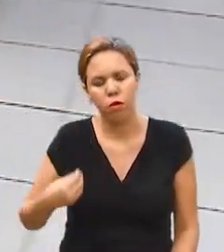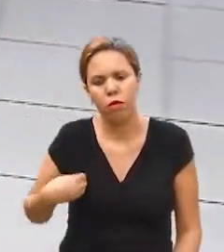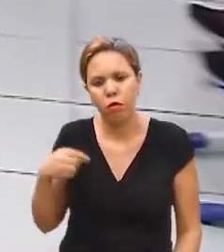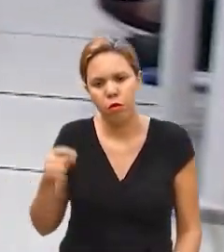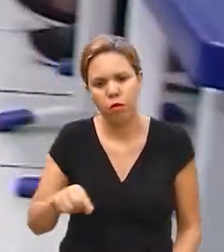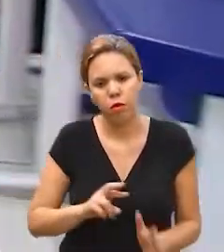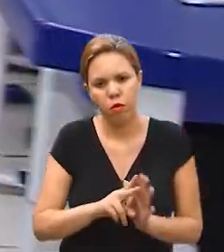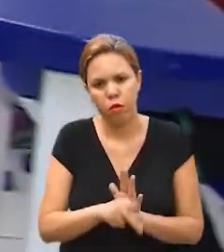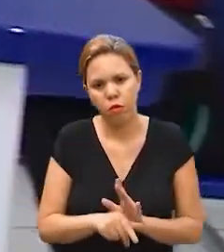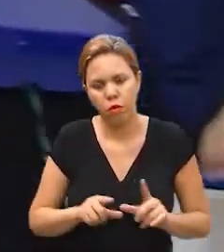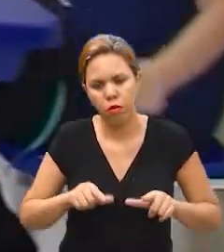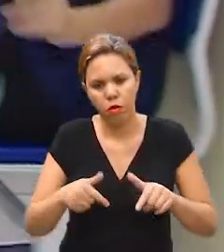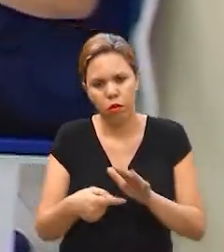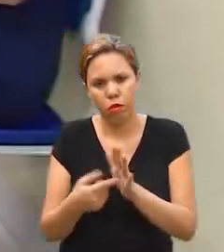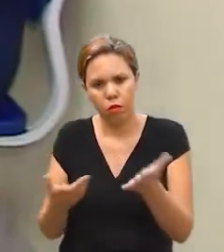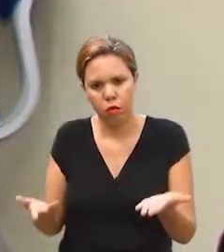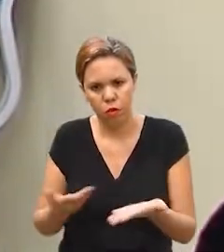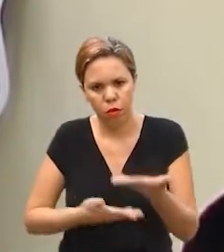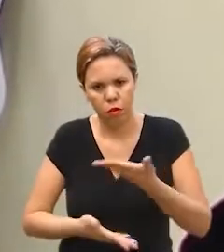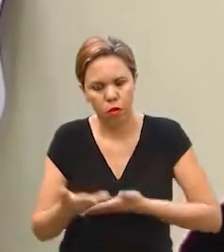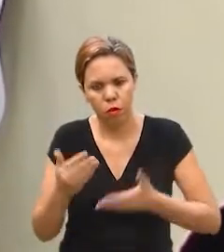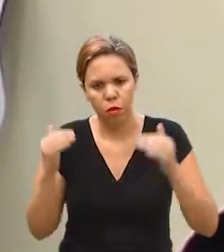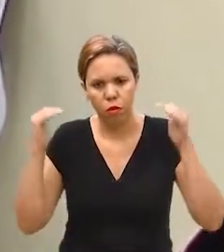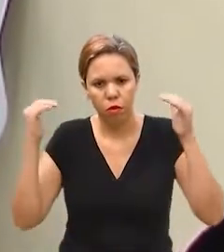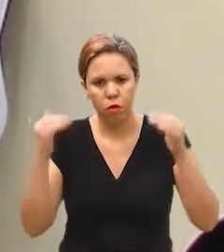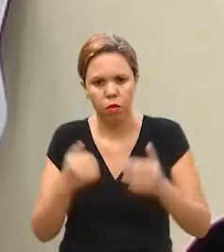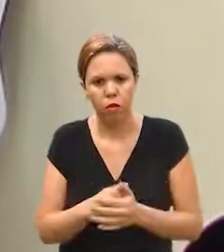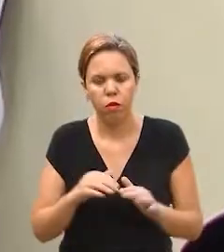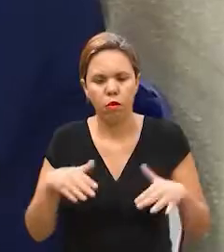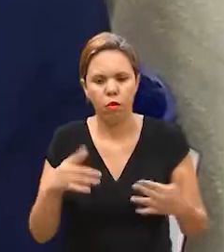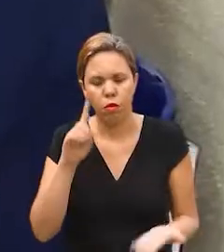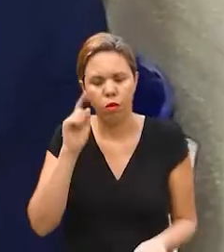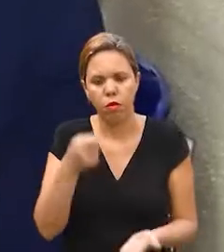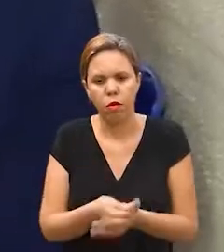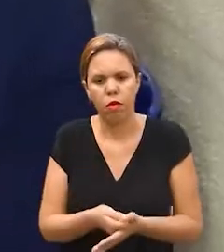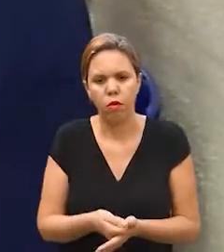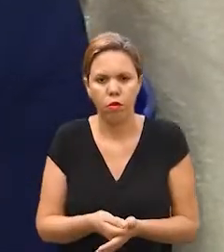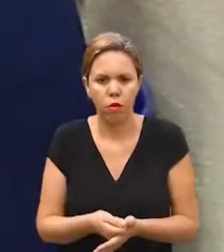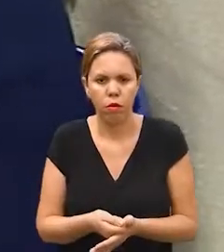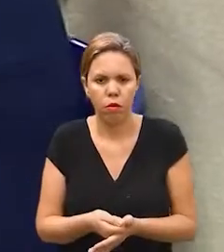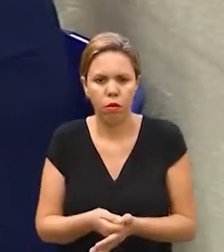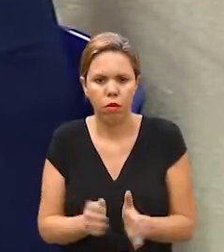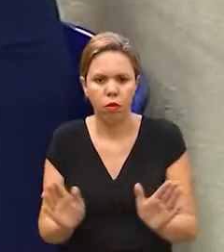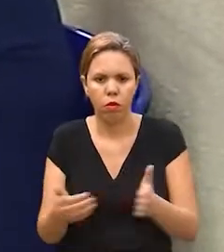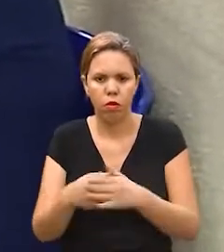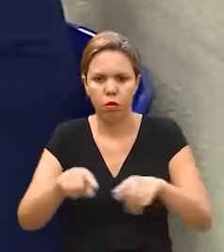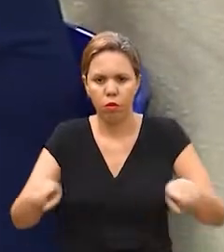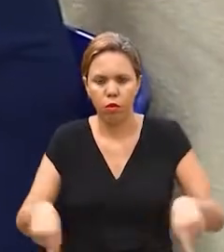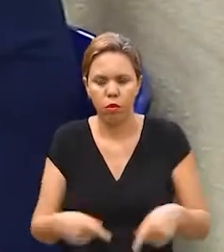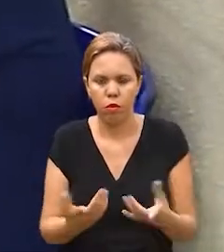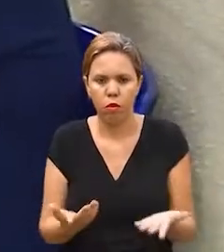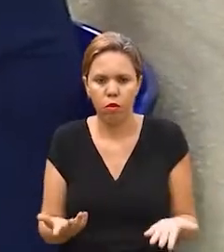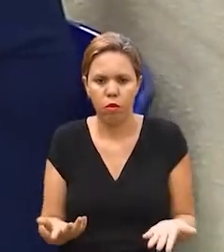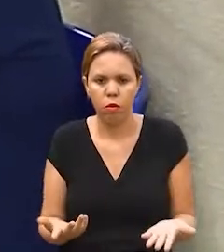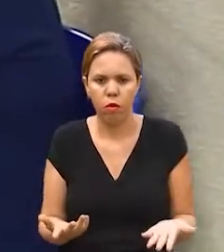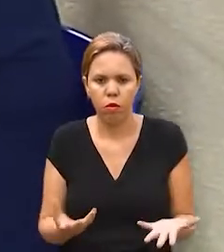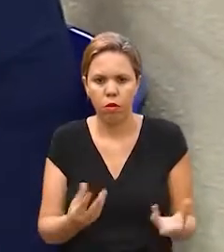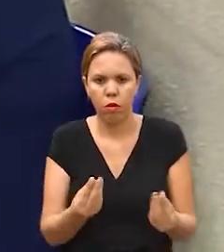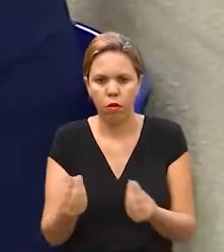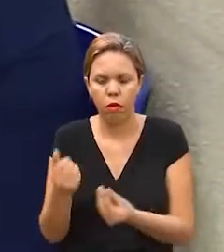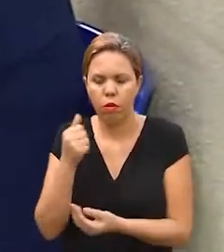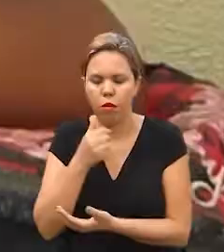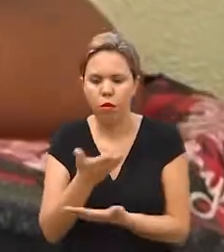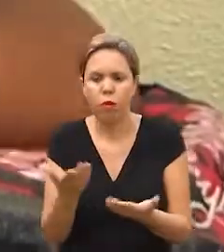porque tiveram várias manifestações, um envolvimento grande quando a decisão de fechamento de salas do EJA 2, e a gente tinha